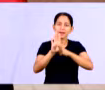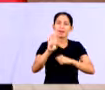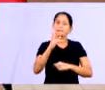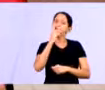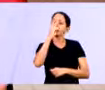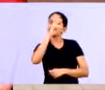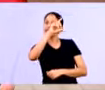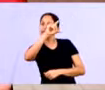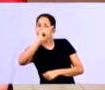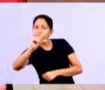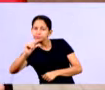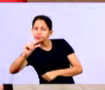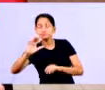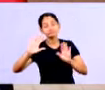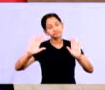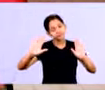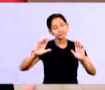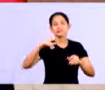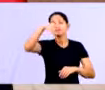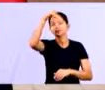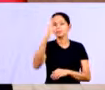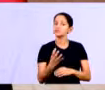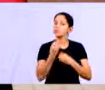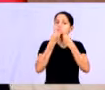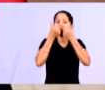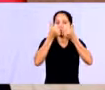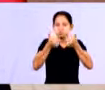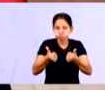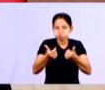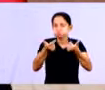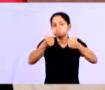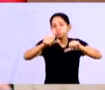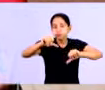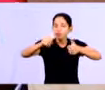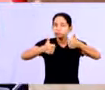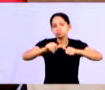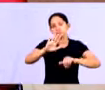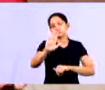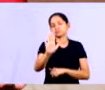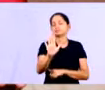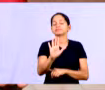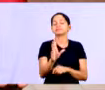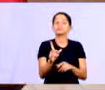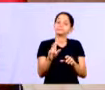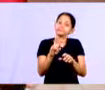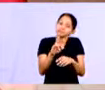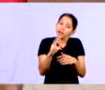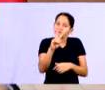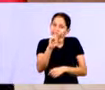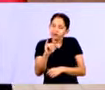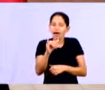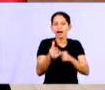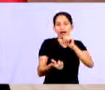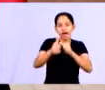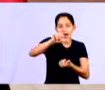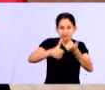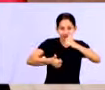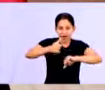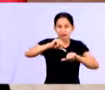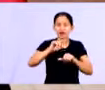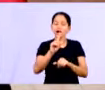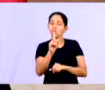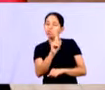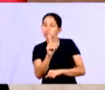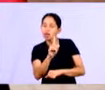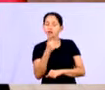Então, no momento, o crescimento do Brasil ele não vai bem. Porém, quando você vai avaliar, quando você avalia se você vai fazer um investimento ou